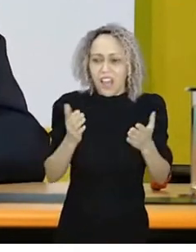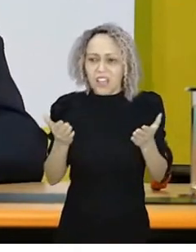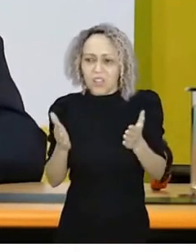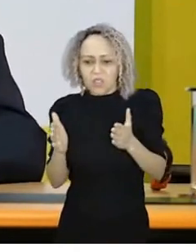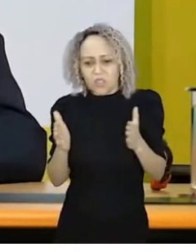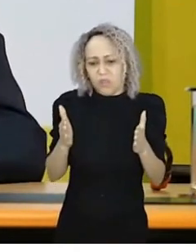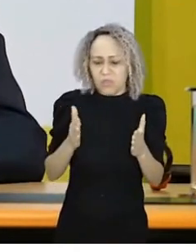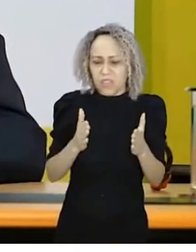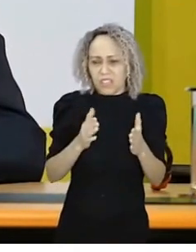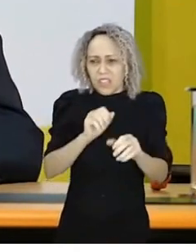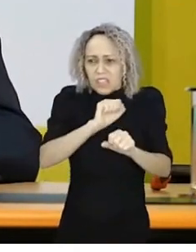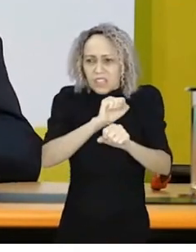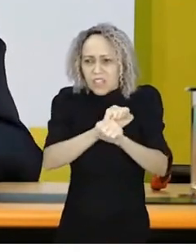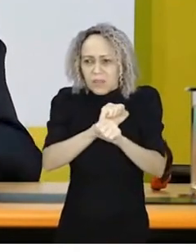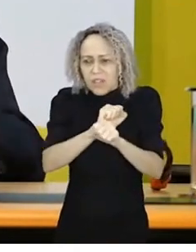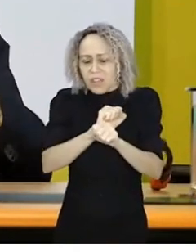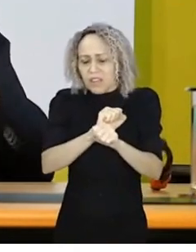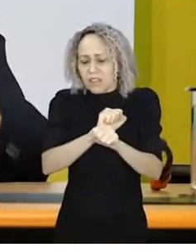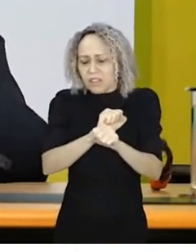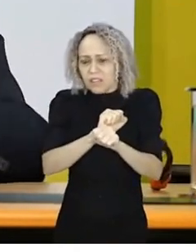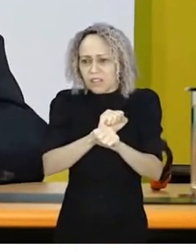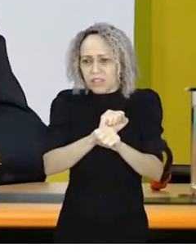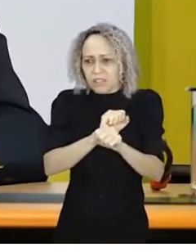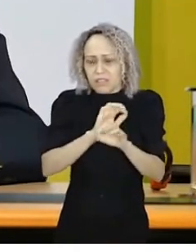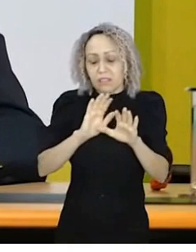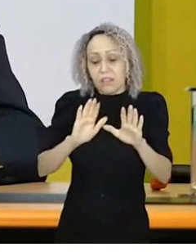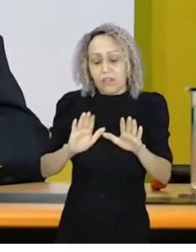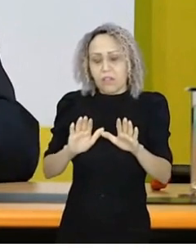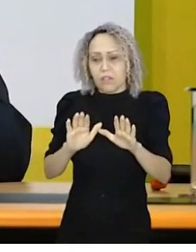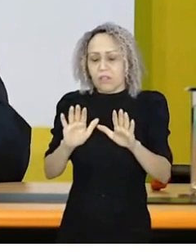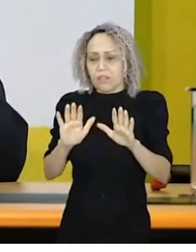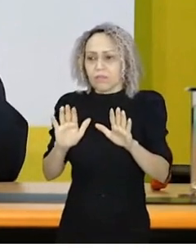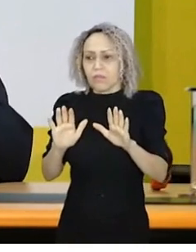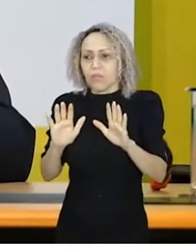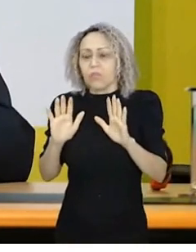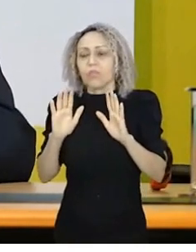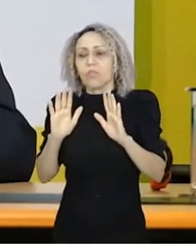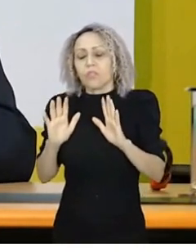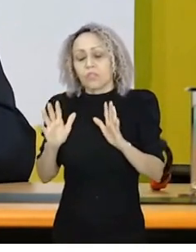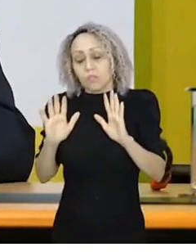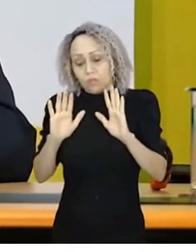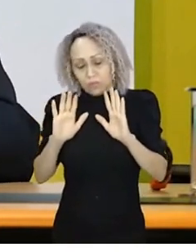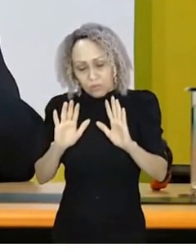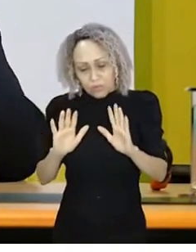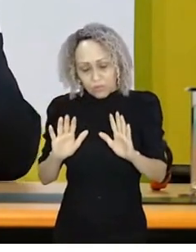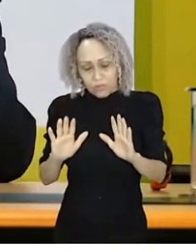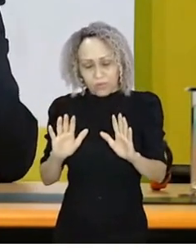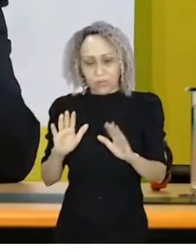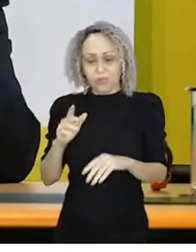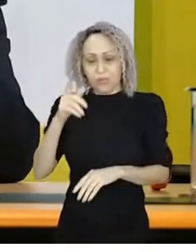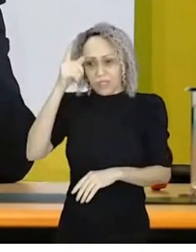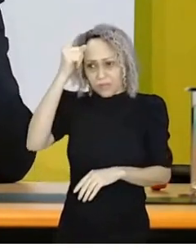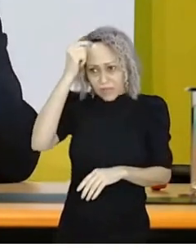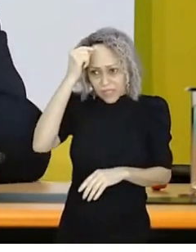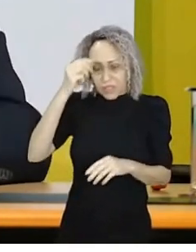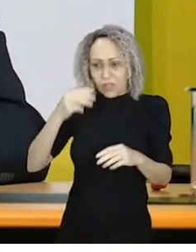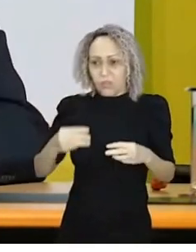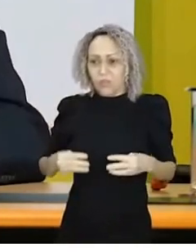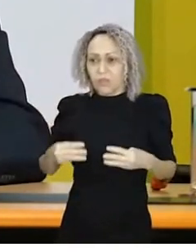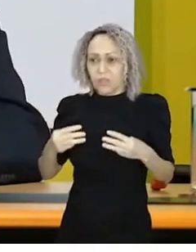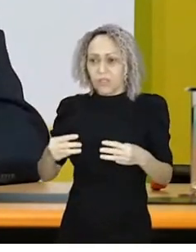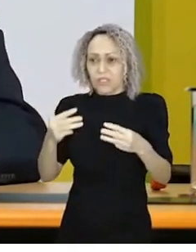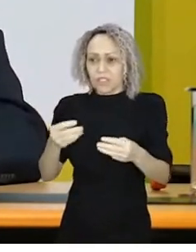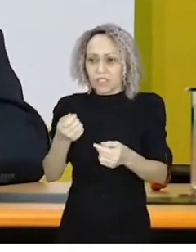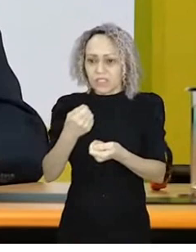está funcionando. Felizmente, o Ministério da Ciência e Tecnologia segurou a fábrica. Porque se desligar os equipamentos